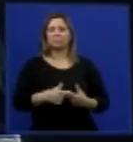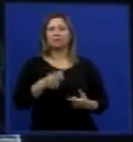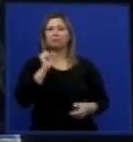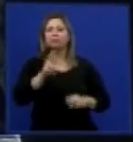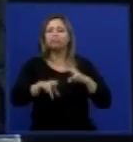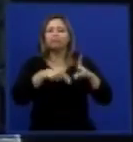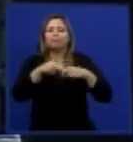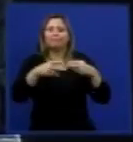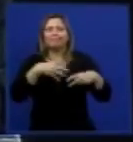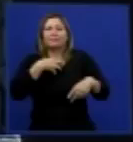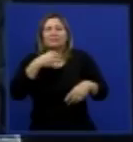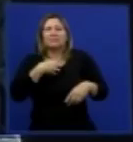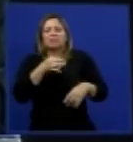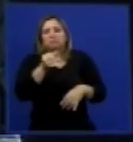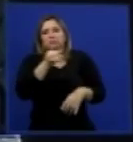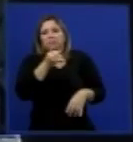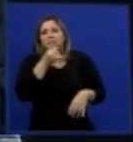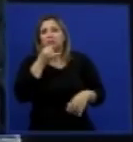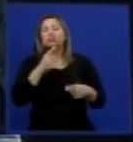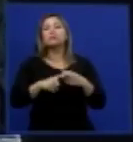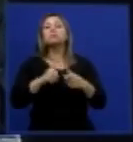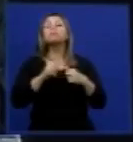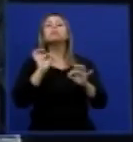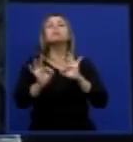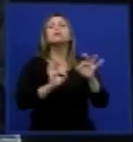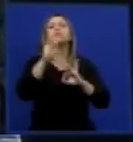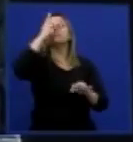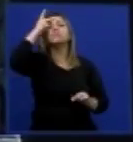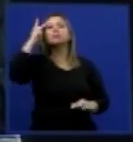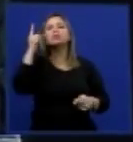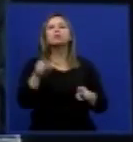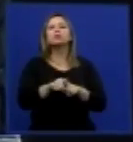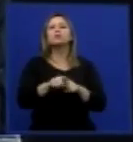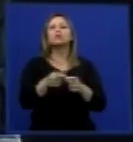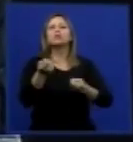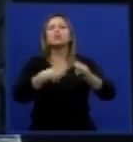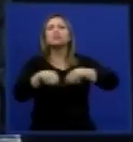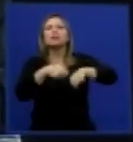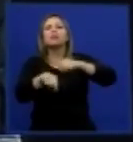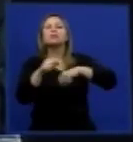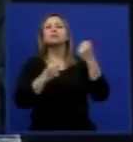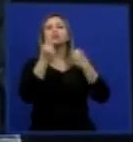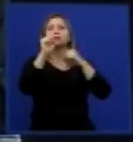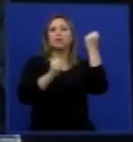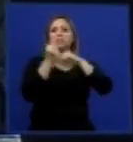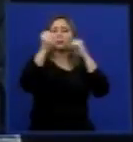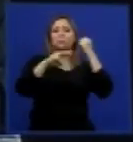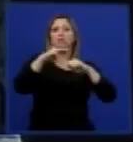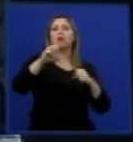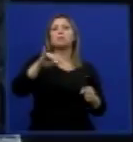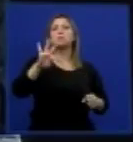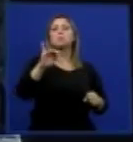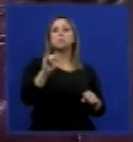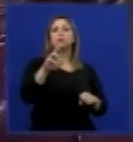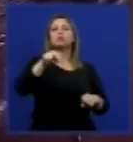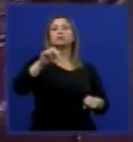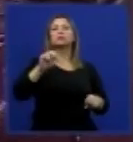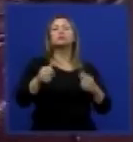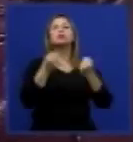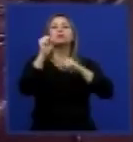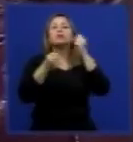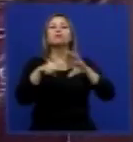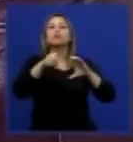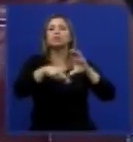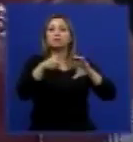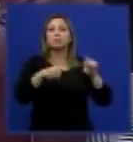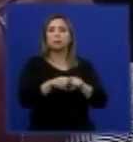amargo fazendo-os pagar pela ambição desmedida de de mercado por parte das fábricas multinacionais de pneus do Brasil onde com o